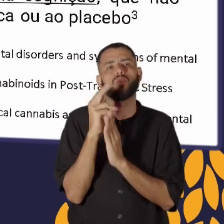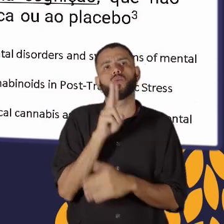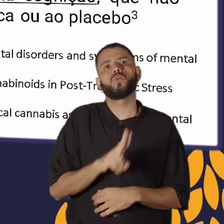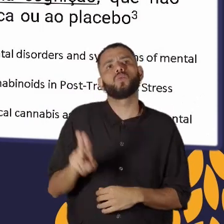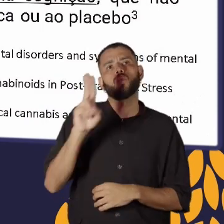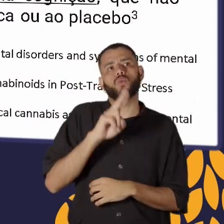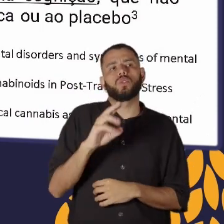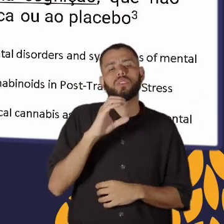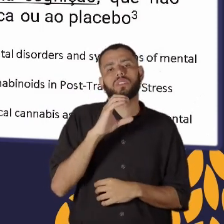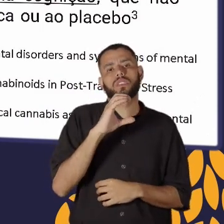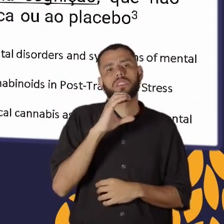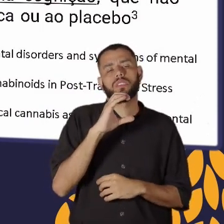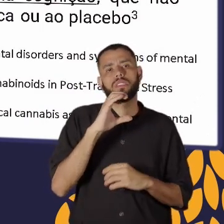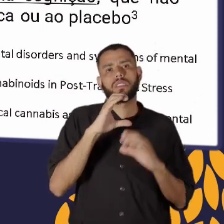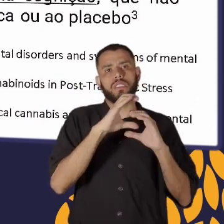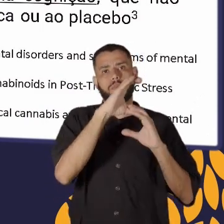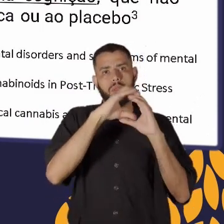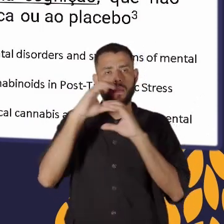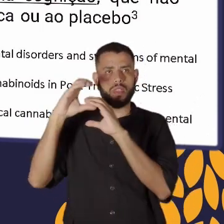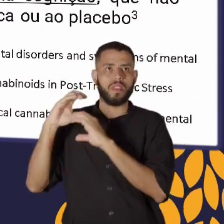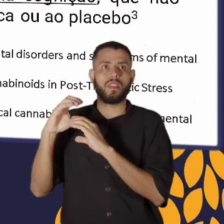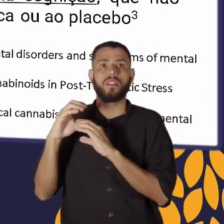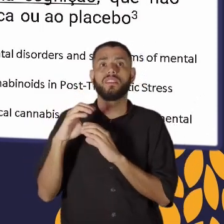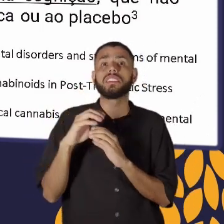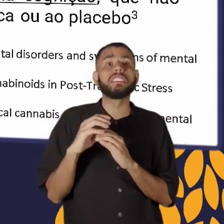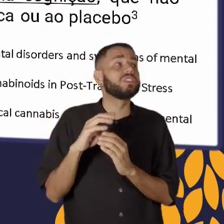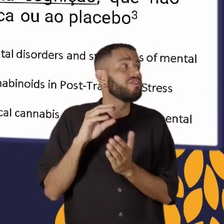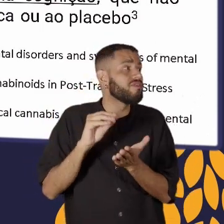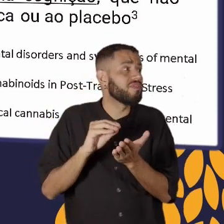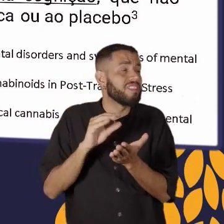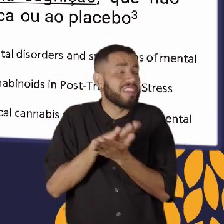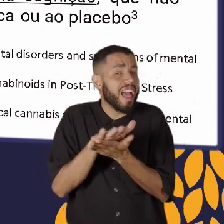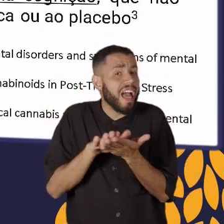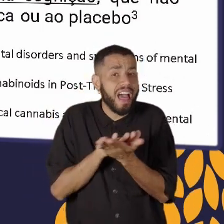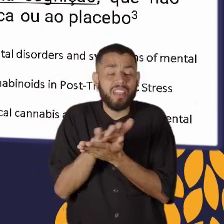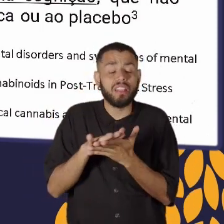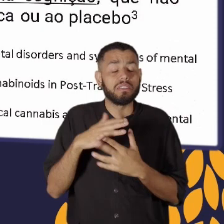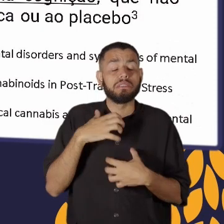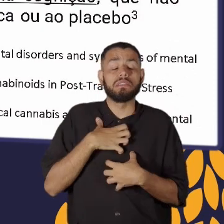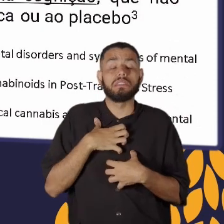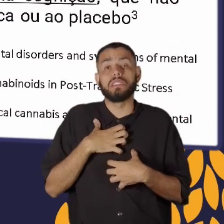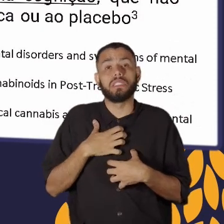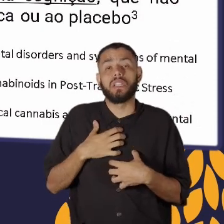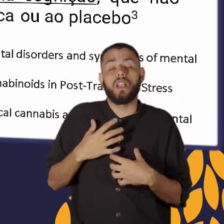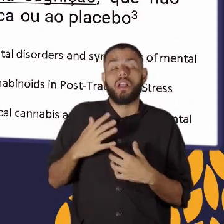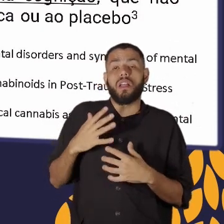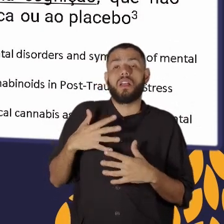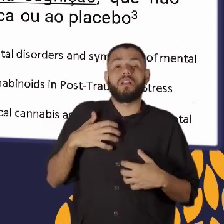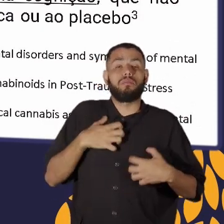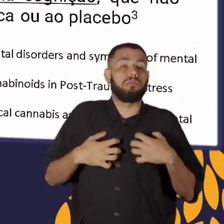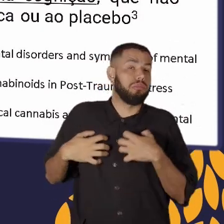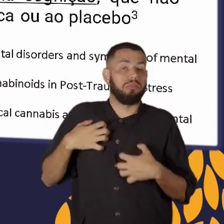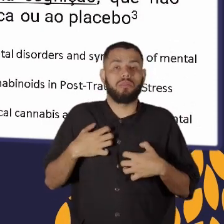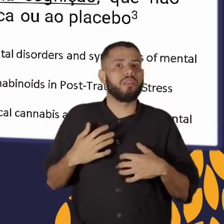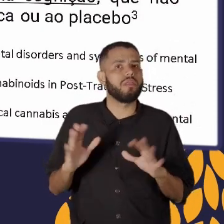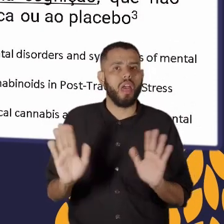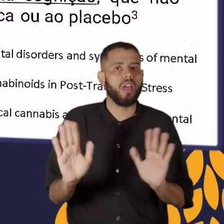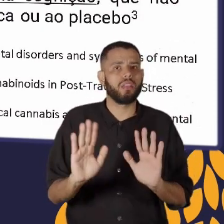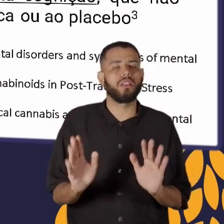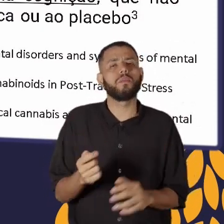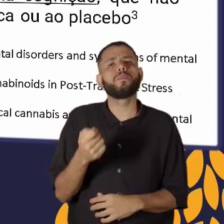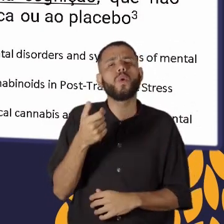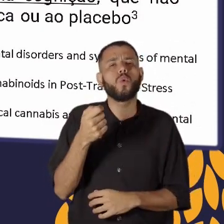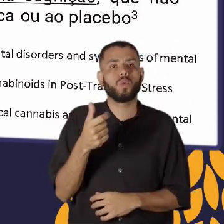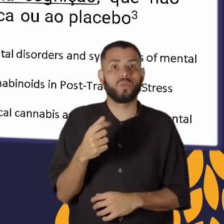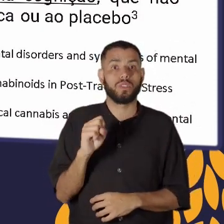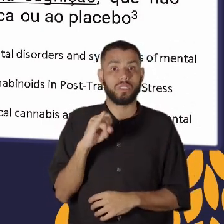CBD, que é a quase ausência de eventos adversos. Então, os eventos adversos, como são poucos, sempre acaba. Se eu tenho uma